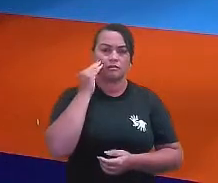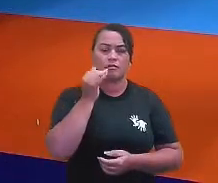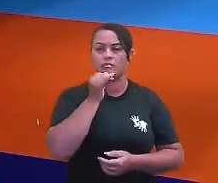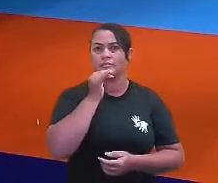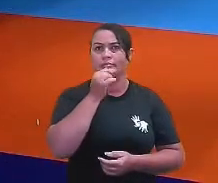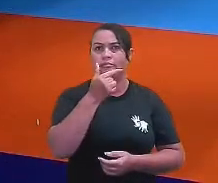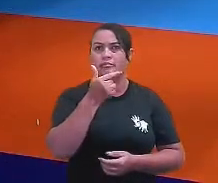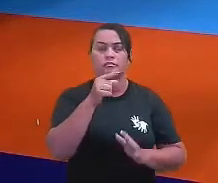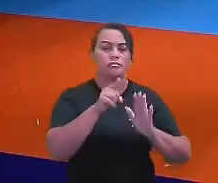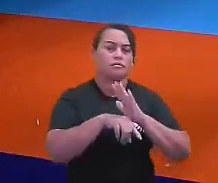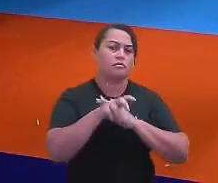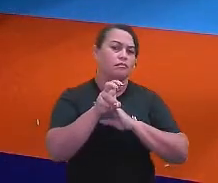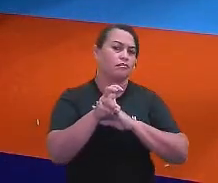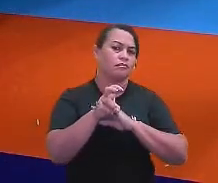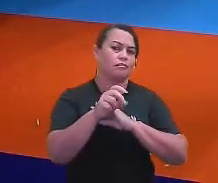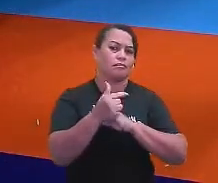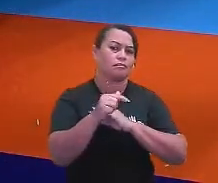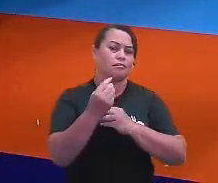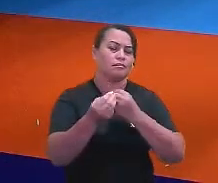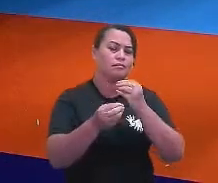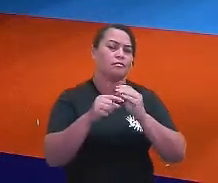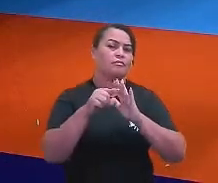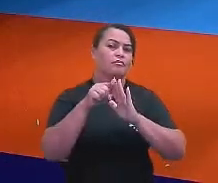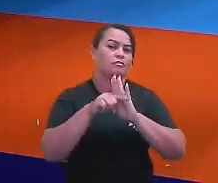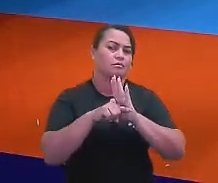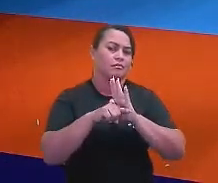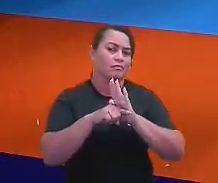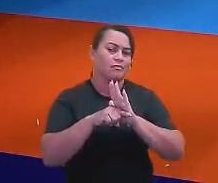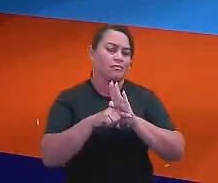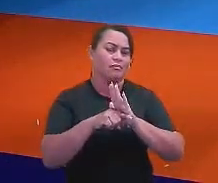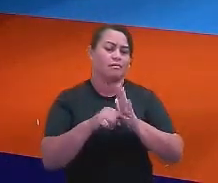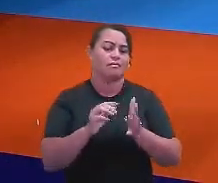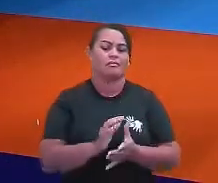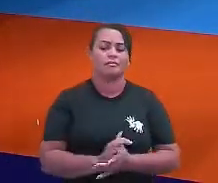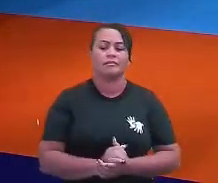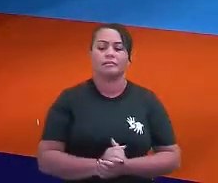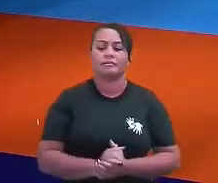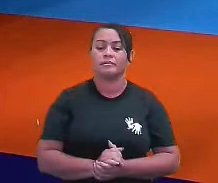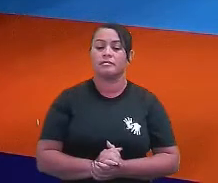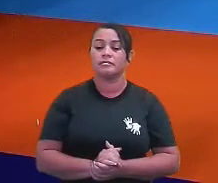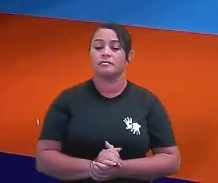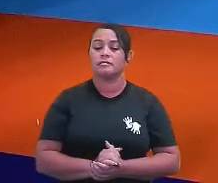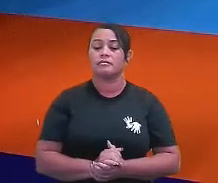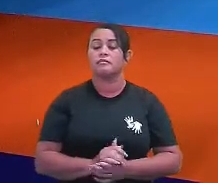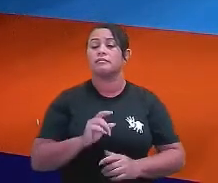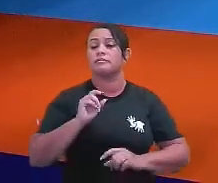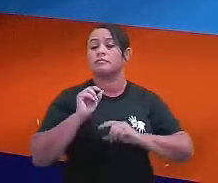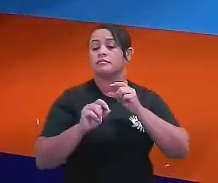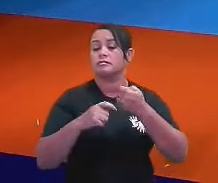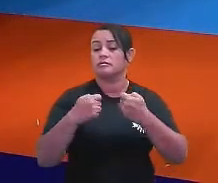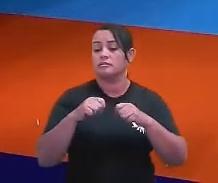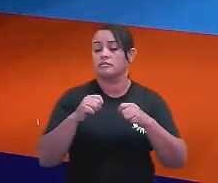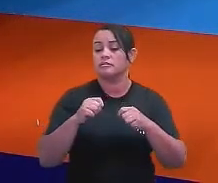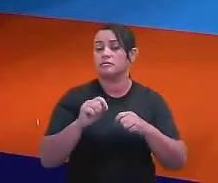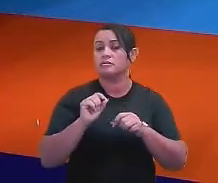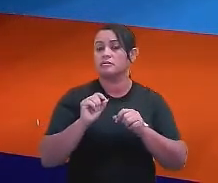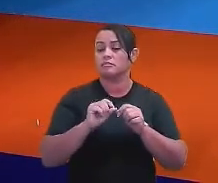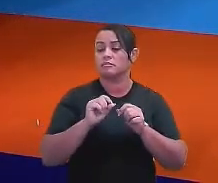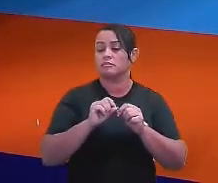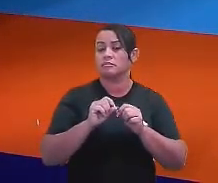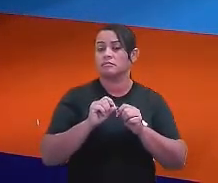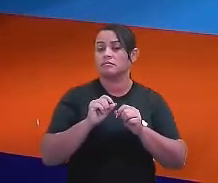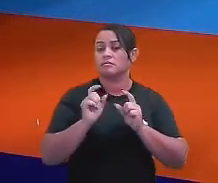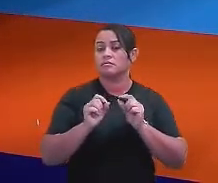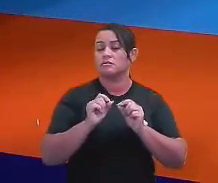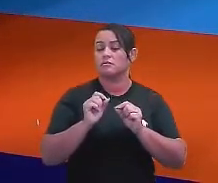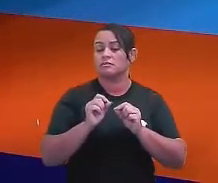menos 5. Se eu fizer isso, vai dar um número negativo de um conjunto dos números inteiros, tá? Então, o que é que eu tenho que fazer? Pegar emprestado,